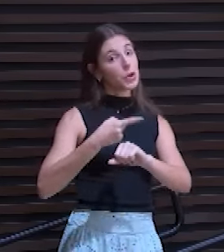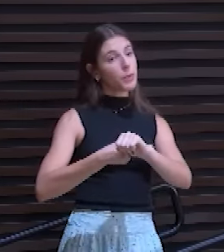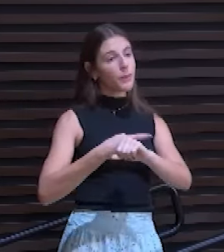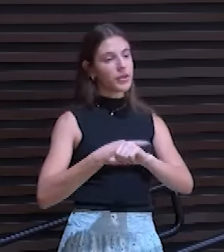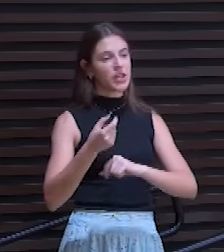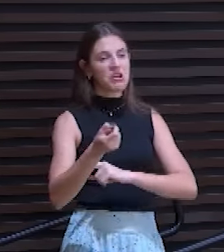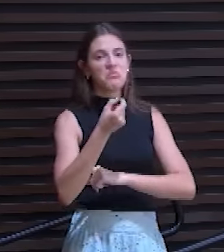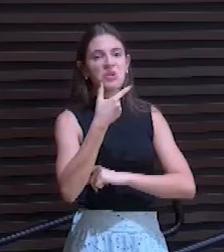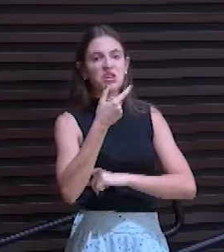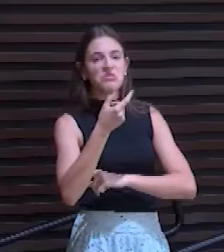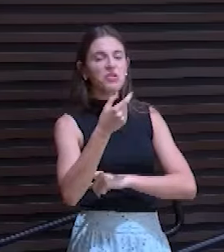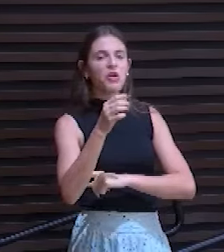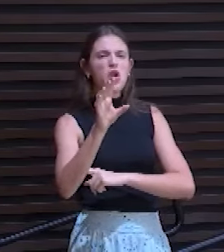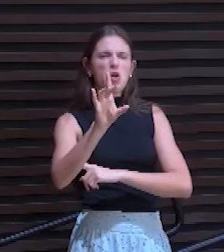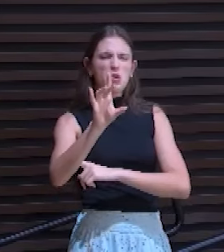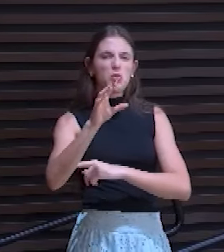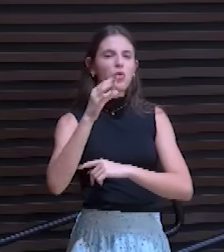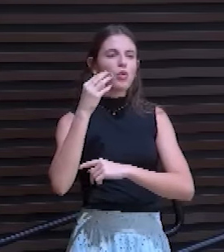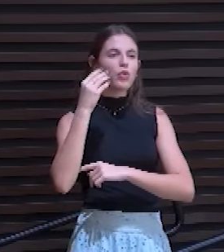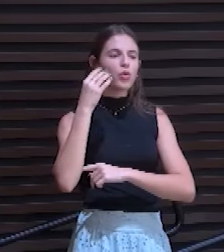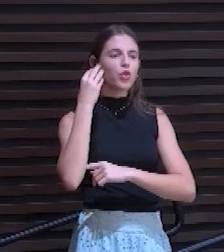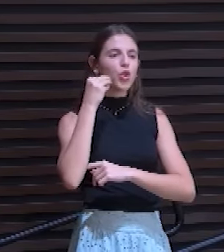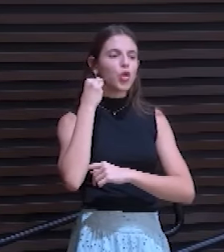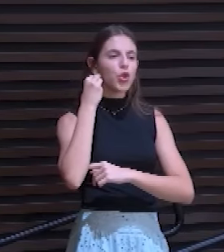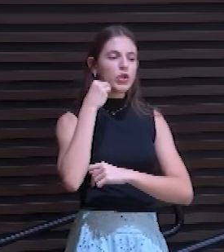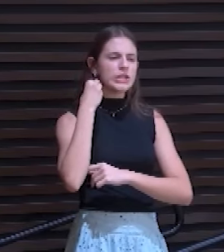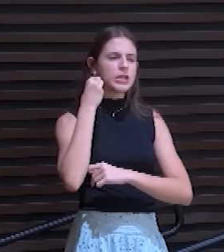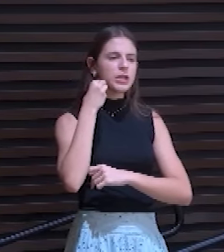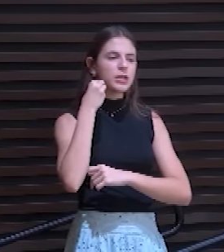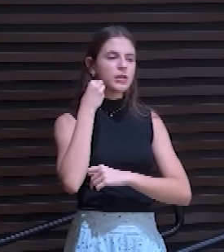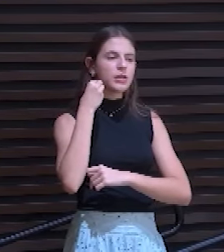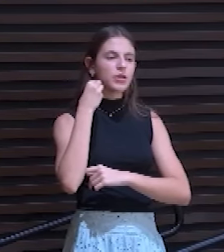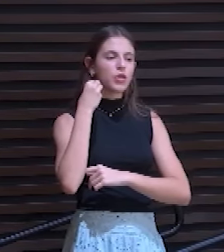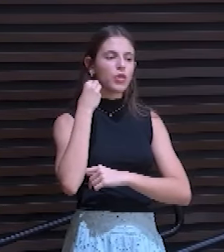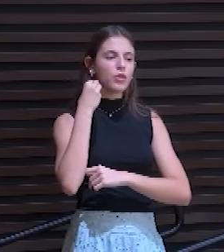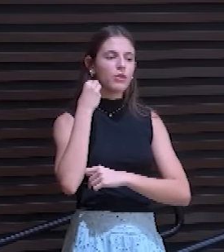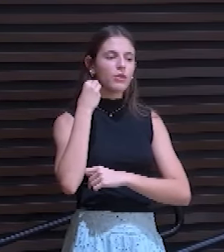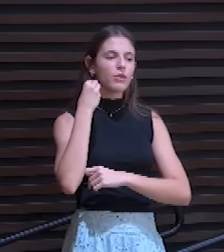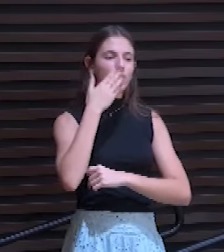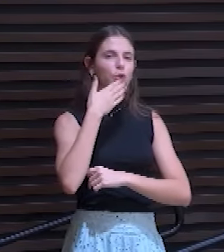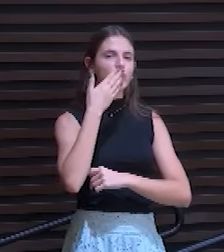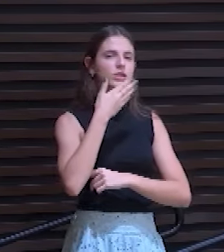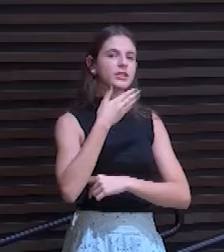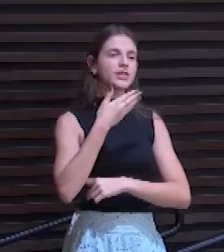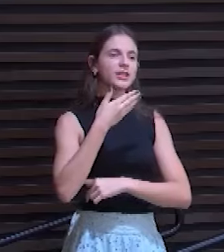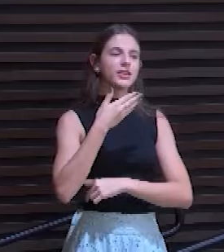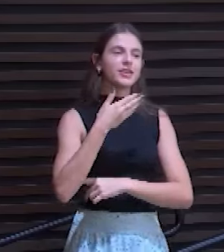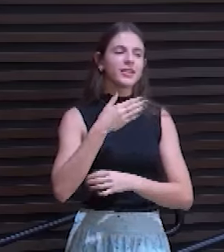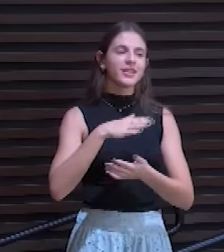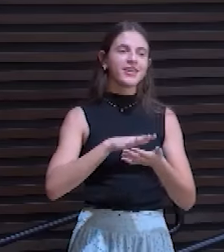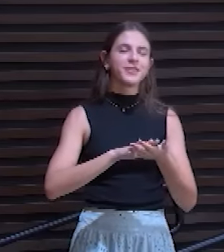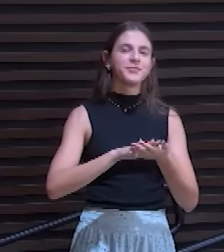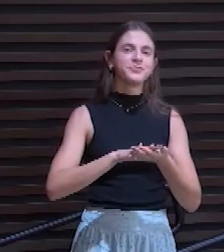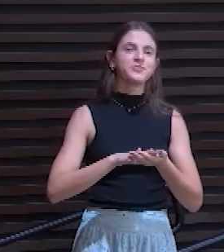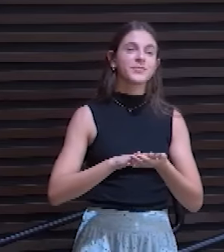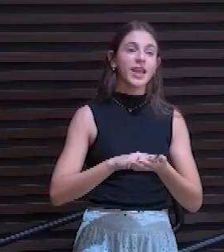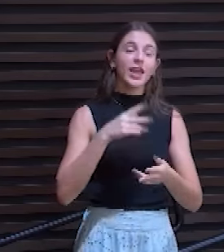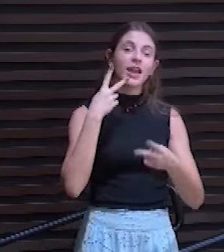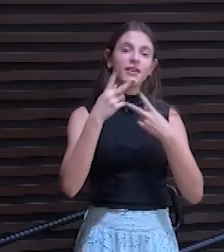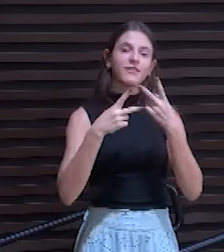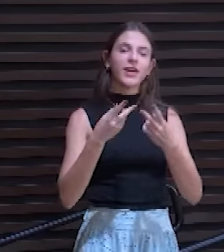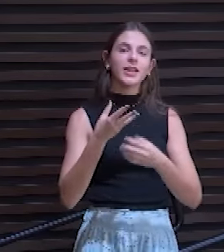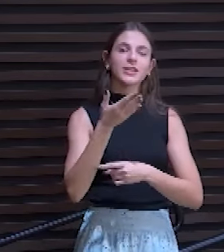que é, que troço, jujuba, e ele pega aquela jujuba, e ele come e fala, eu estou comendo essa jujuba aqui para a glória de Deus.